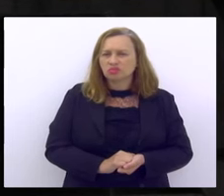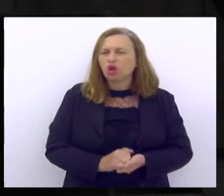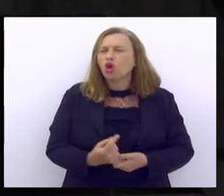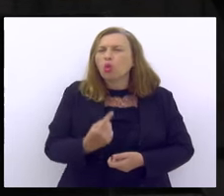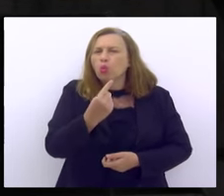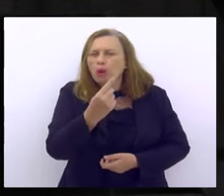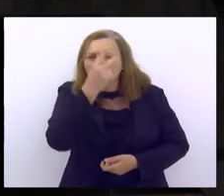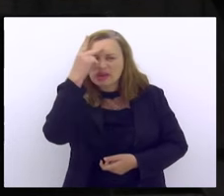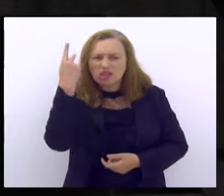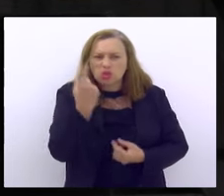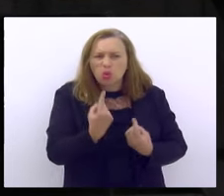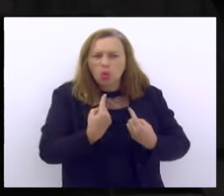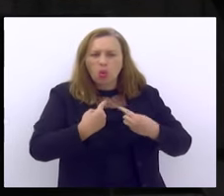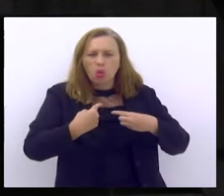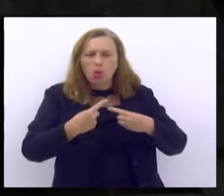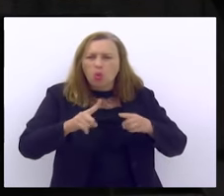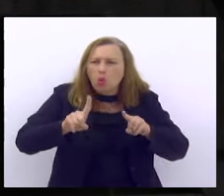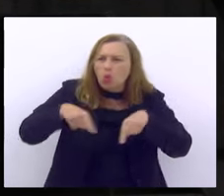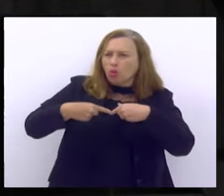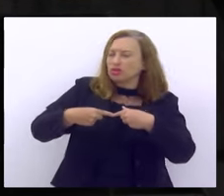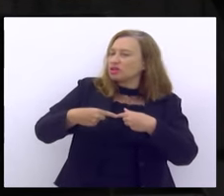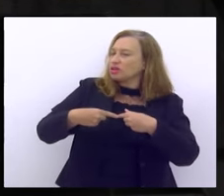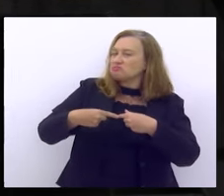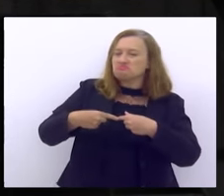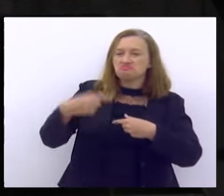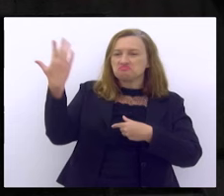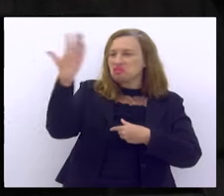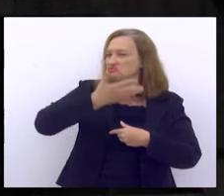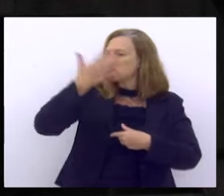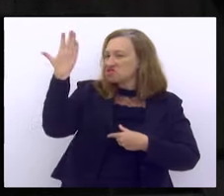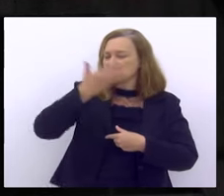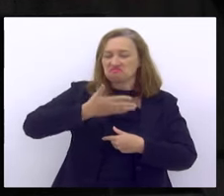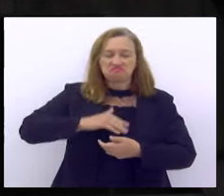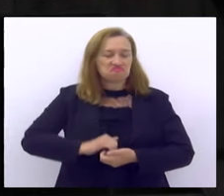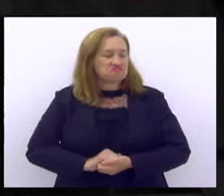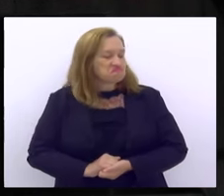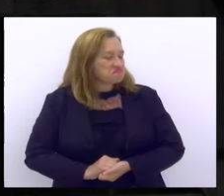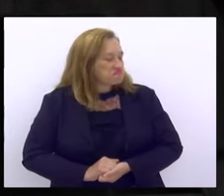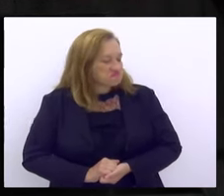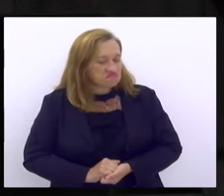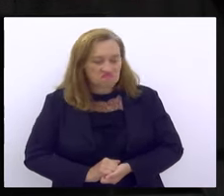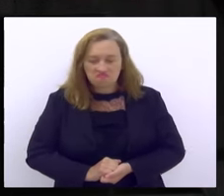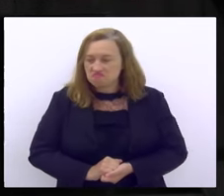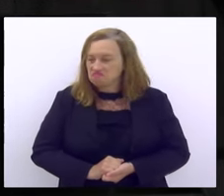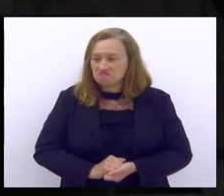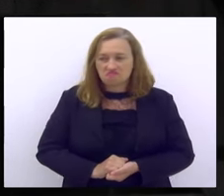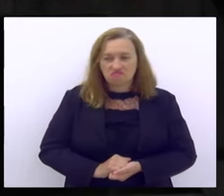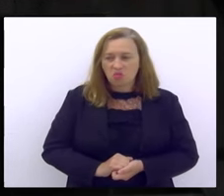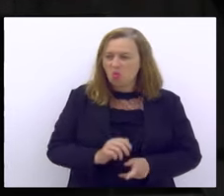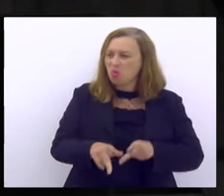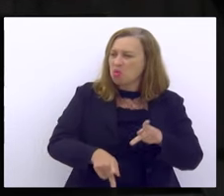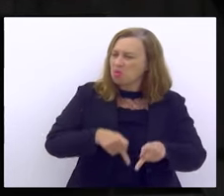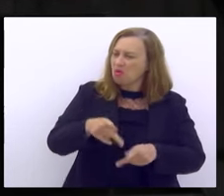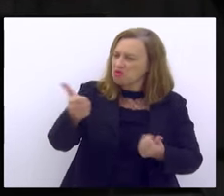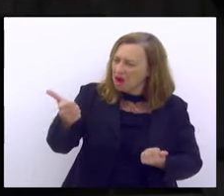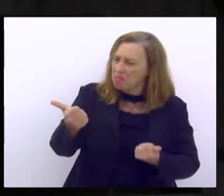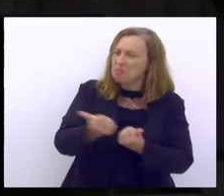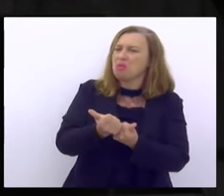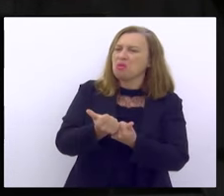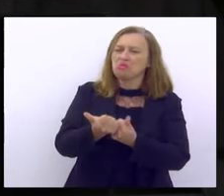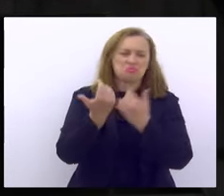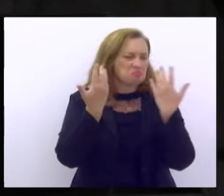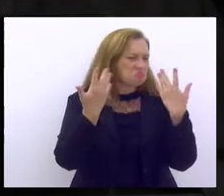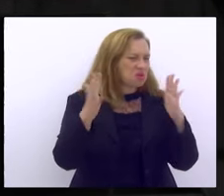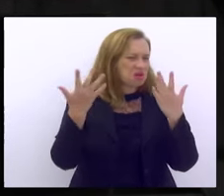vem nos apontar o dedo, dizer que nós fazemos abuso de autoridade. Ninguém. Da parcela do povo, nós só temos